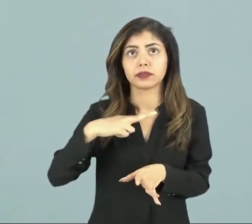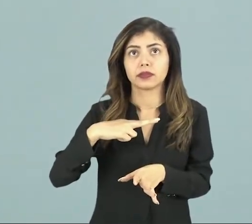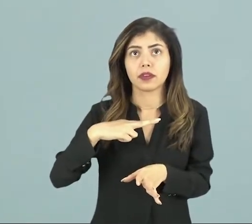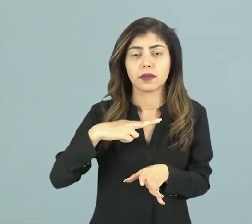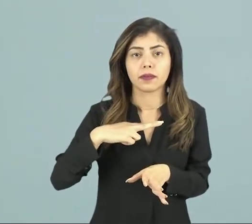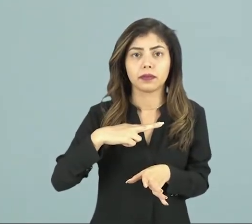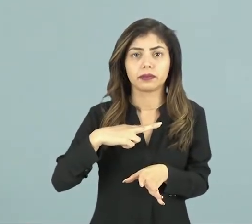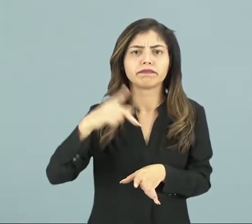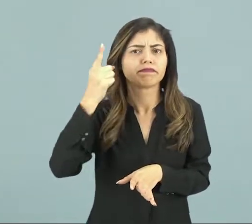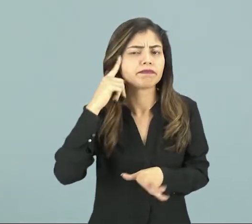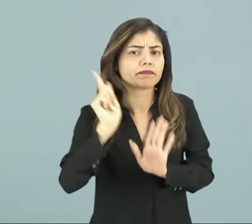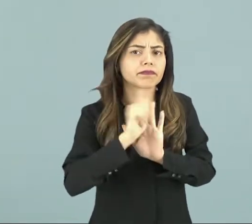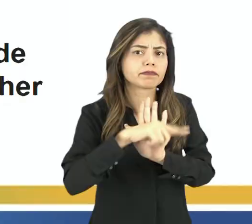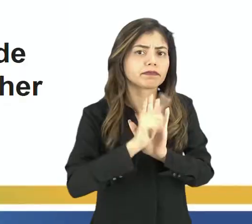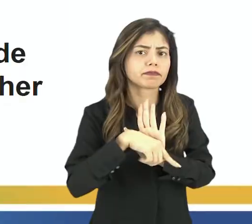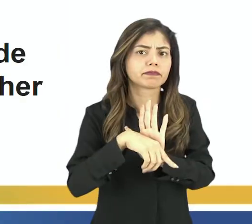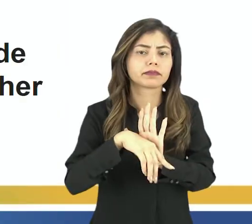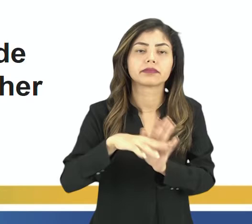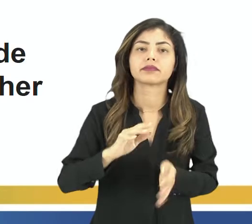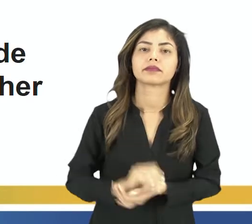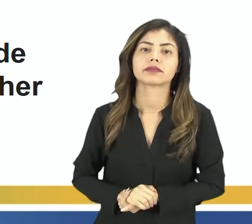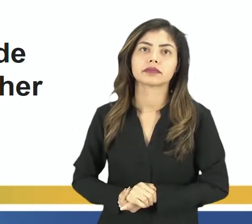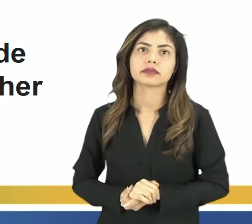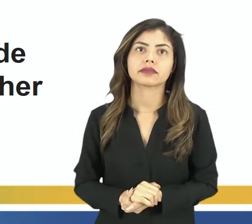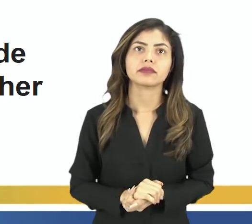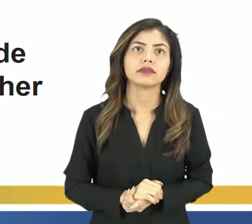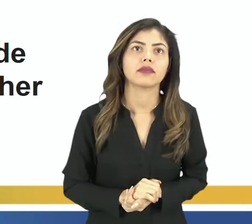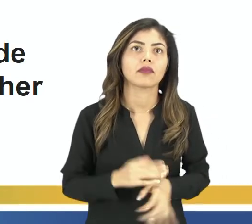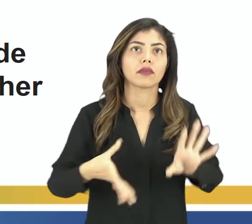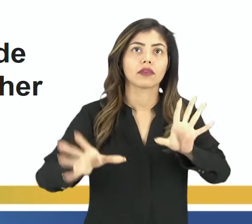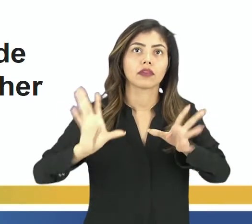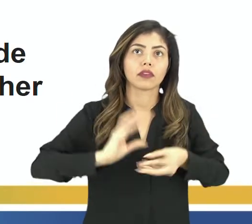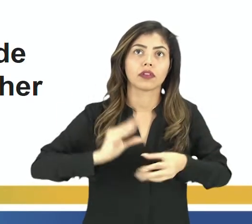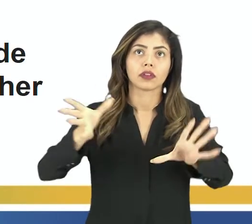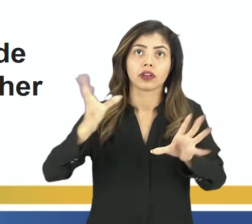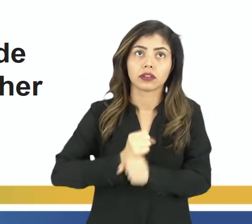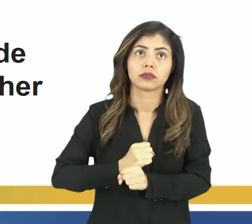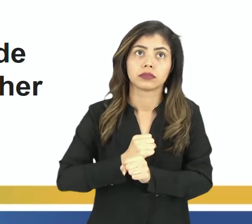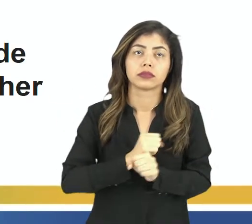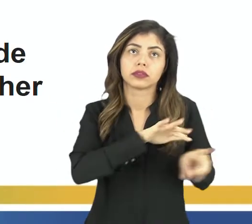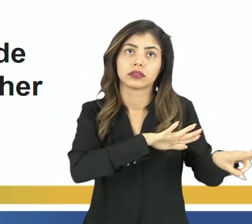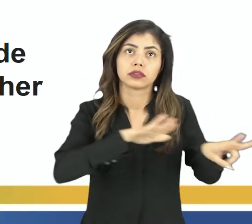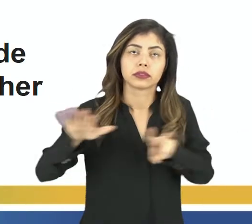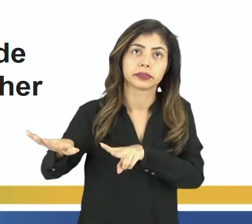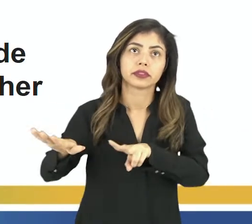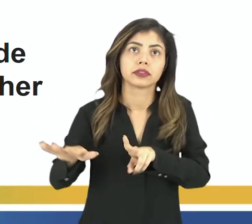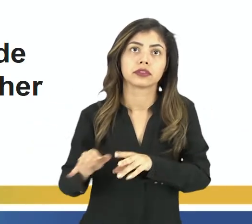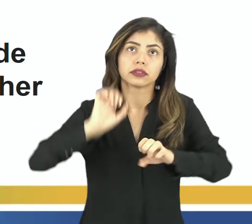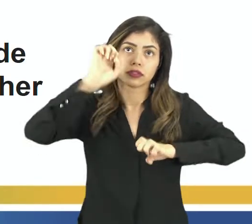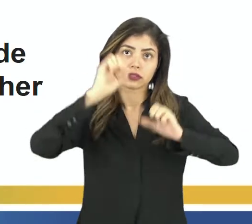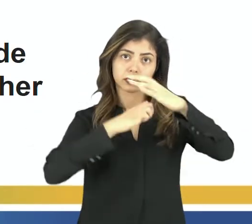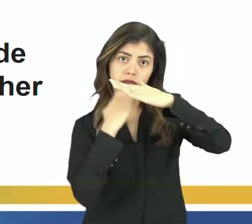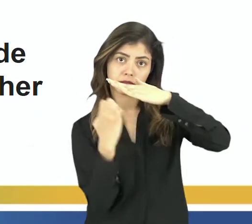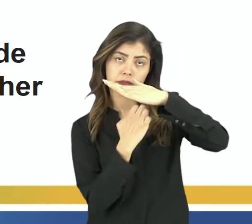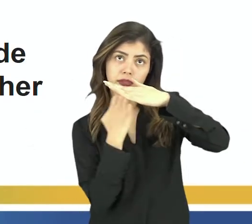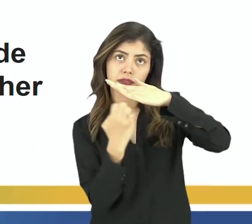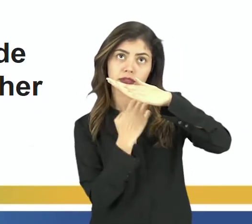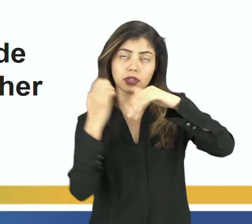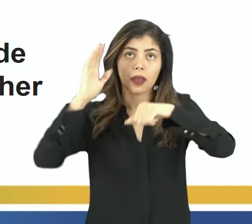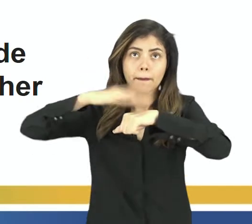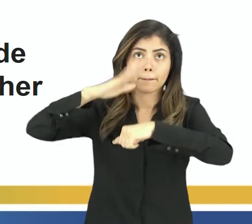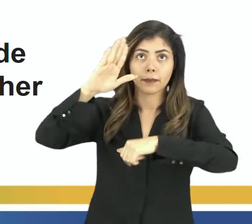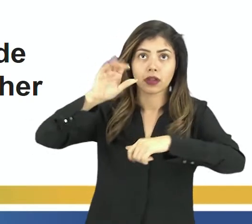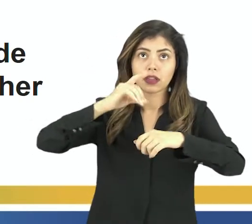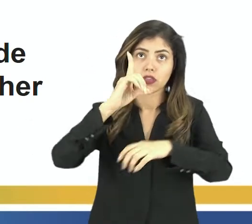uma questão de gênero, homem e mulher. Somadas as jornadas de trabalho semanal numa empresa, mais